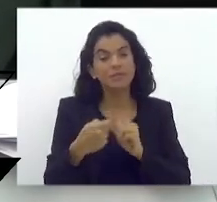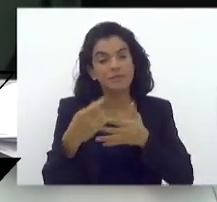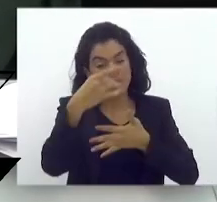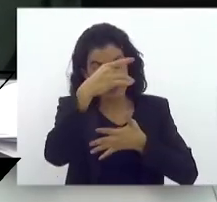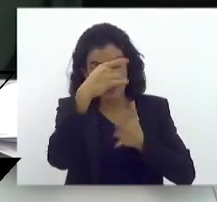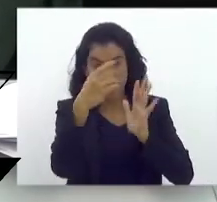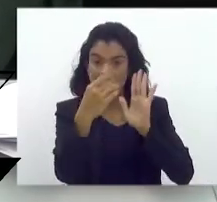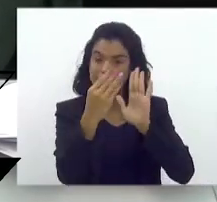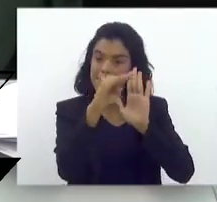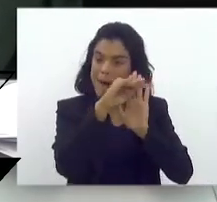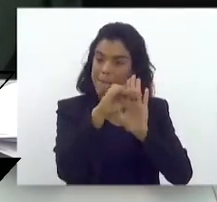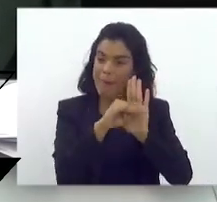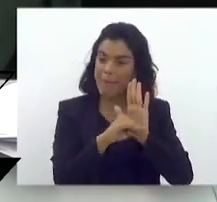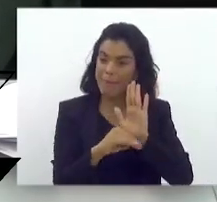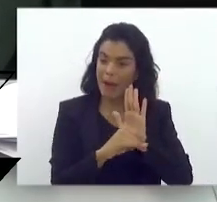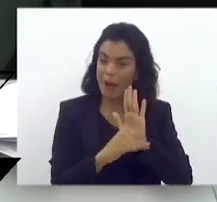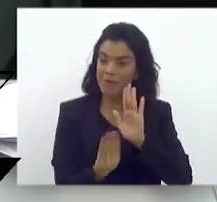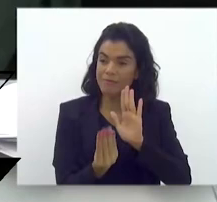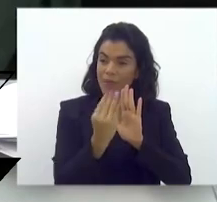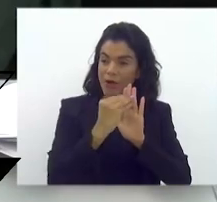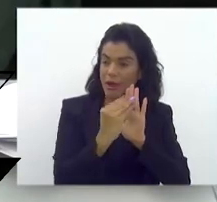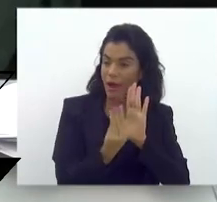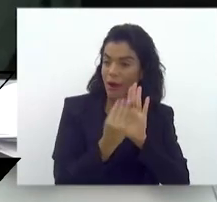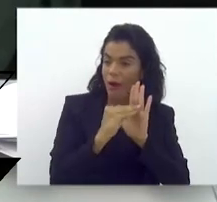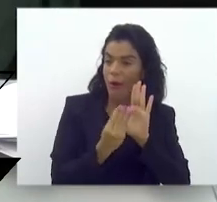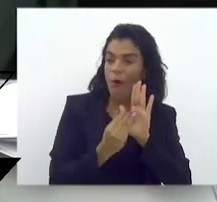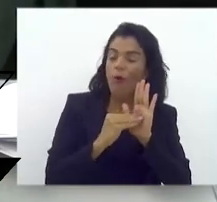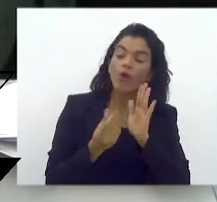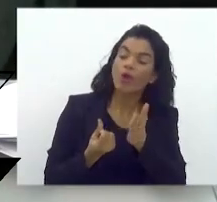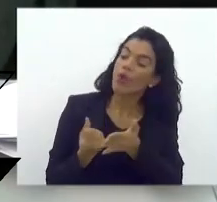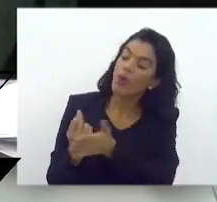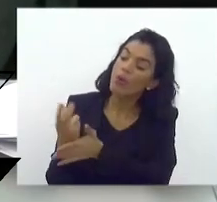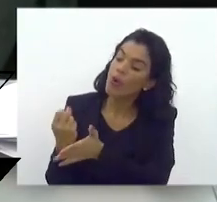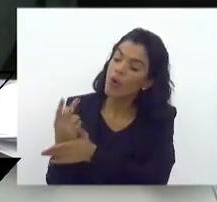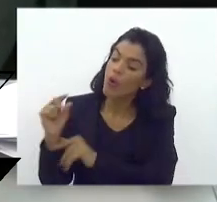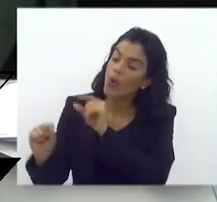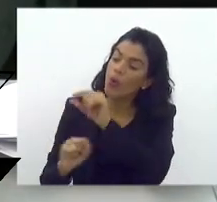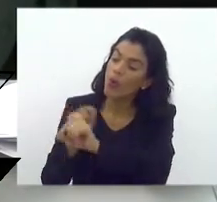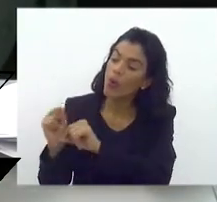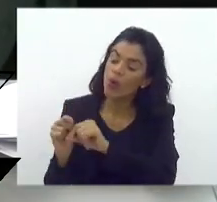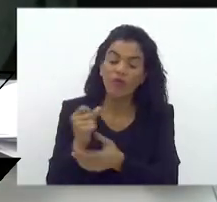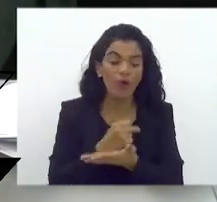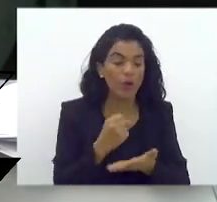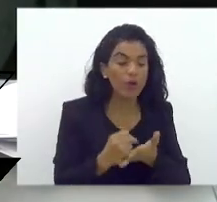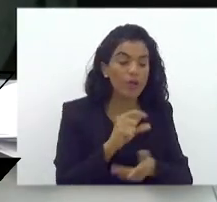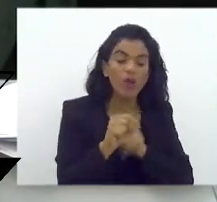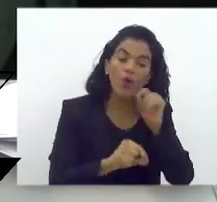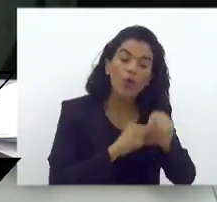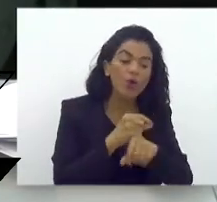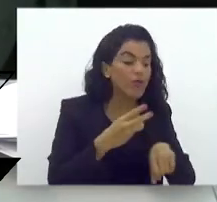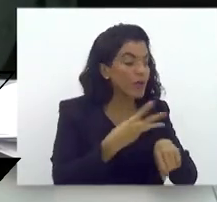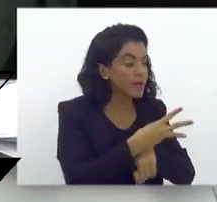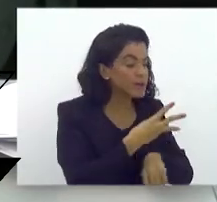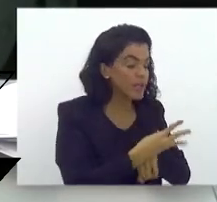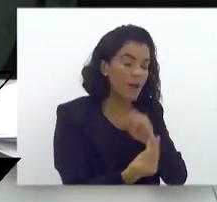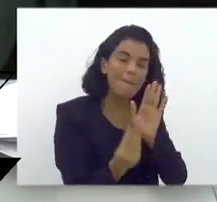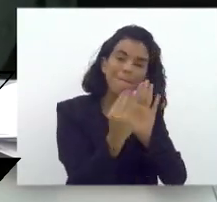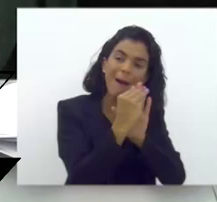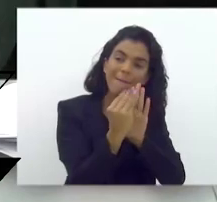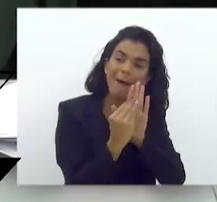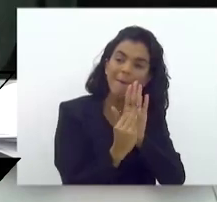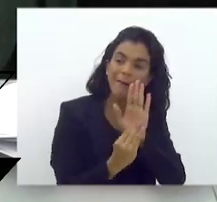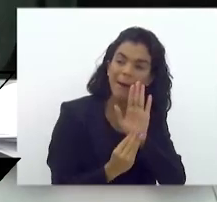na prestação de contas. O que foi adquirido, o que foi contratado, o que foi terceirizado, etc., cada